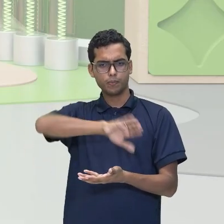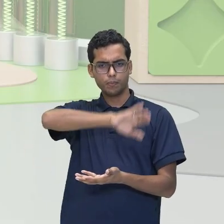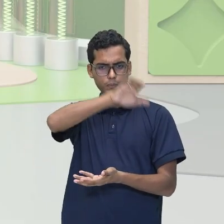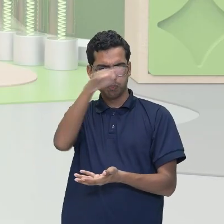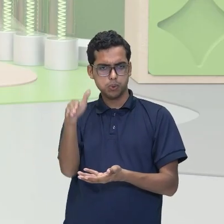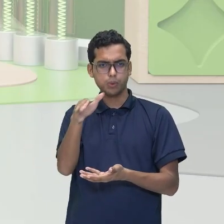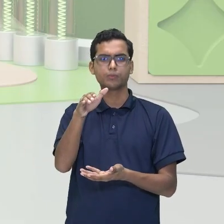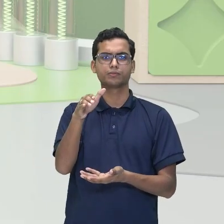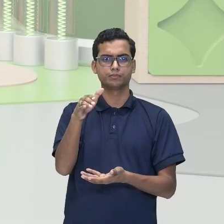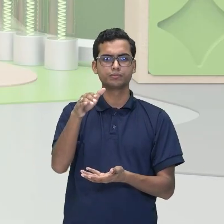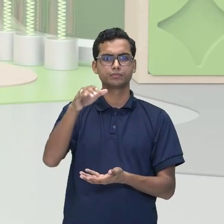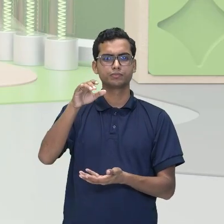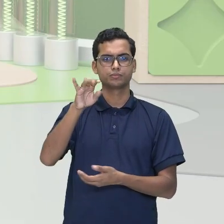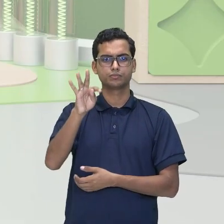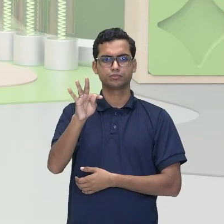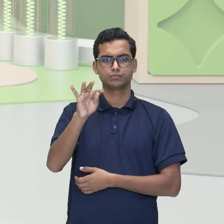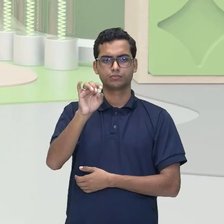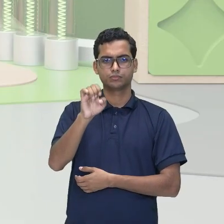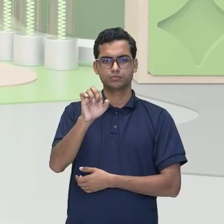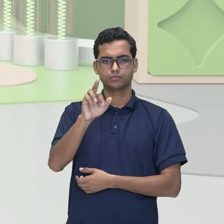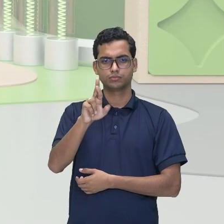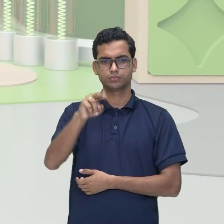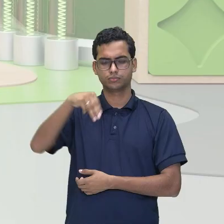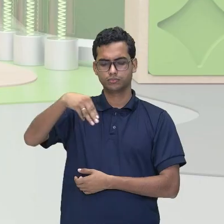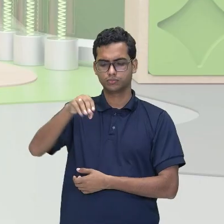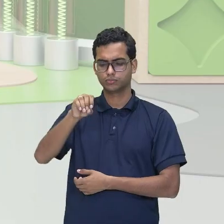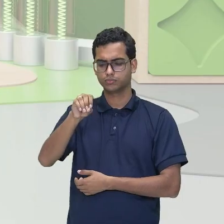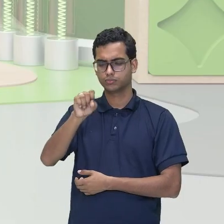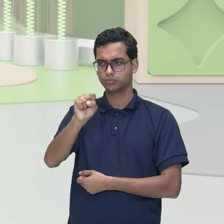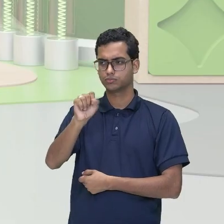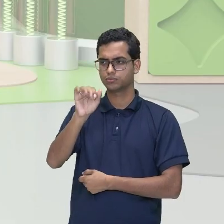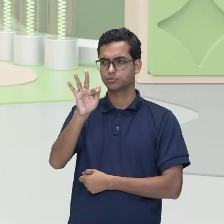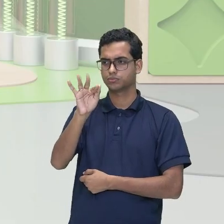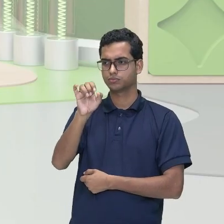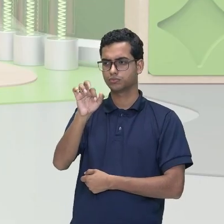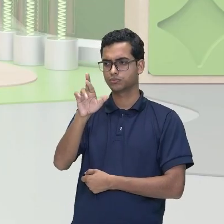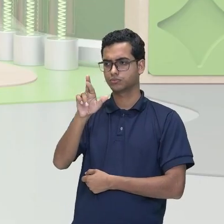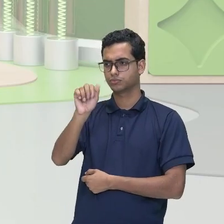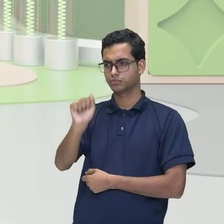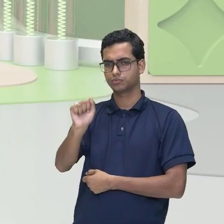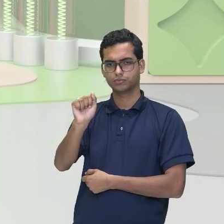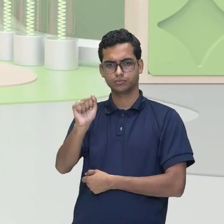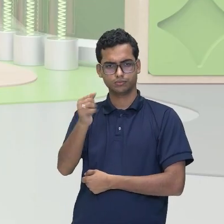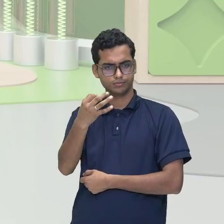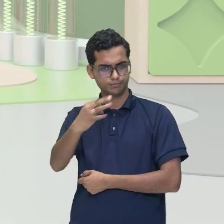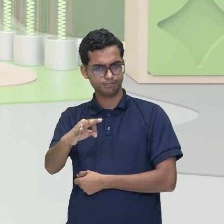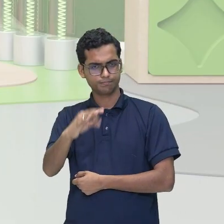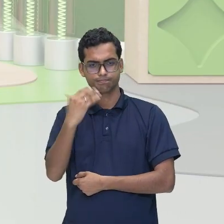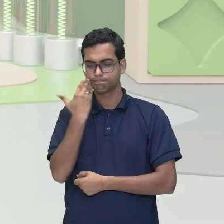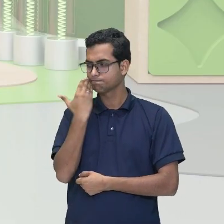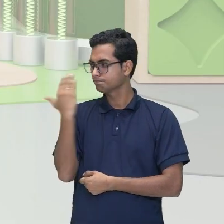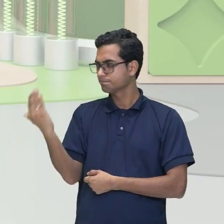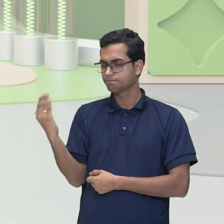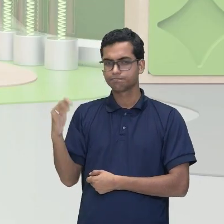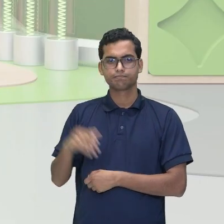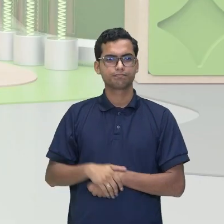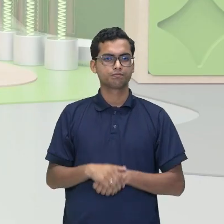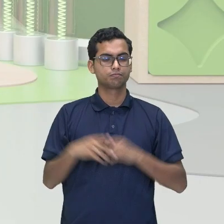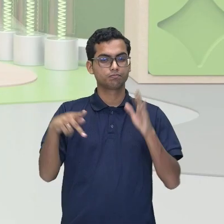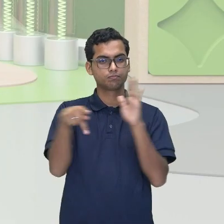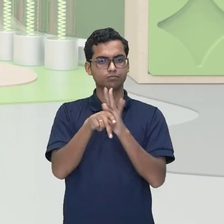para a termosfera, certo? Que é ali onde vai ficar, vocês estão vendo aí, passeando,